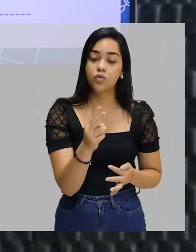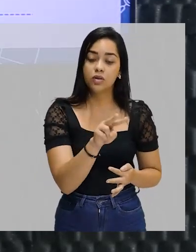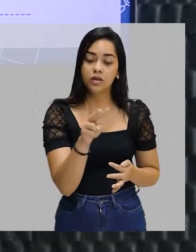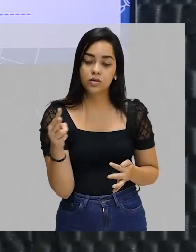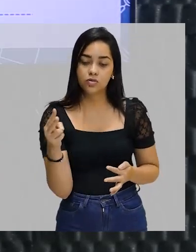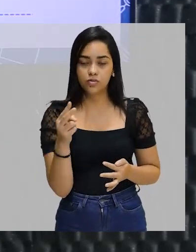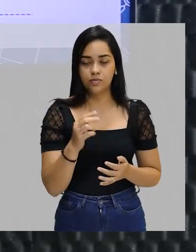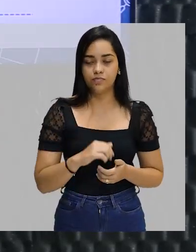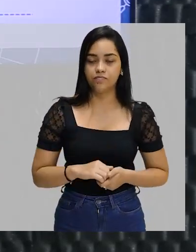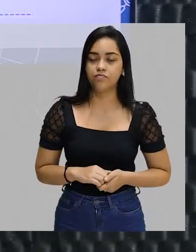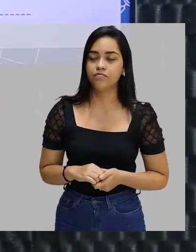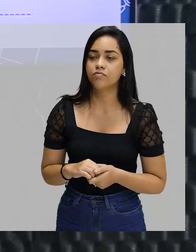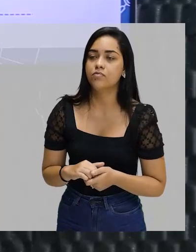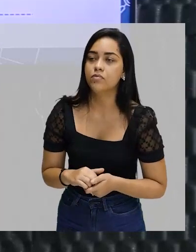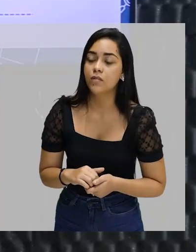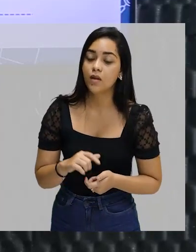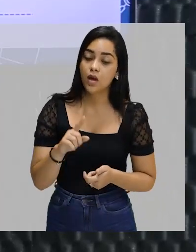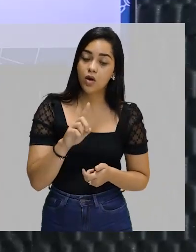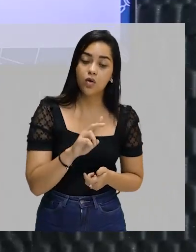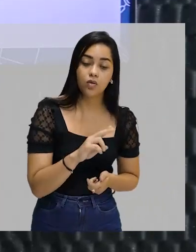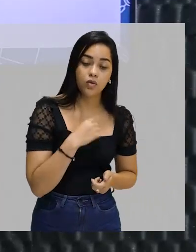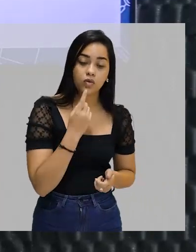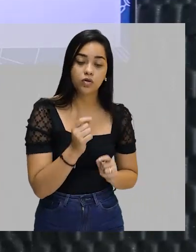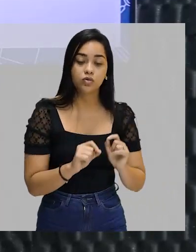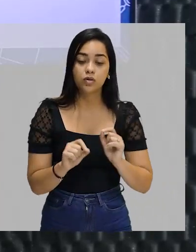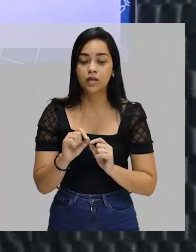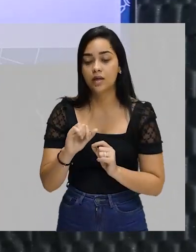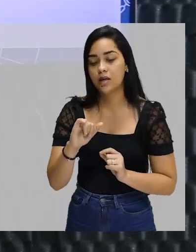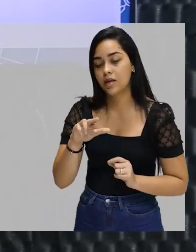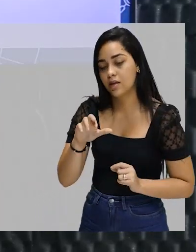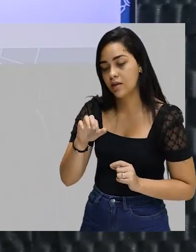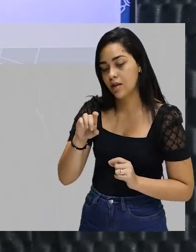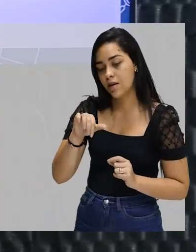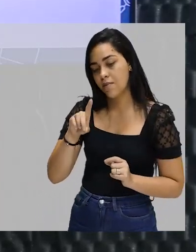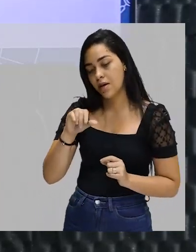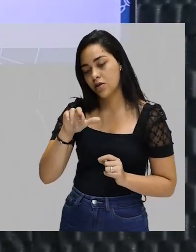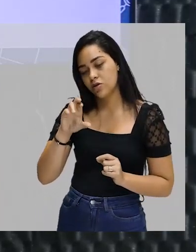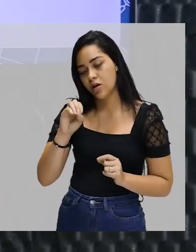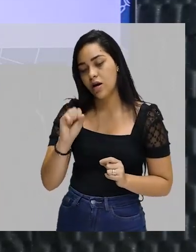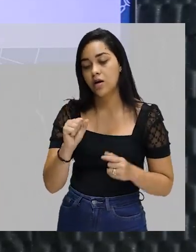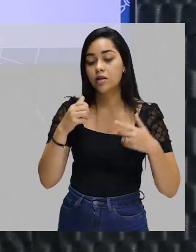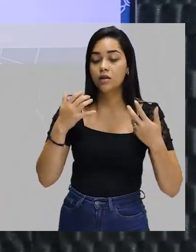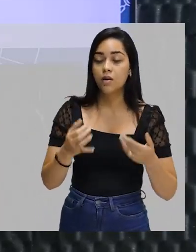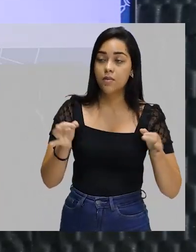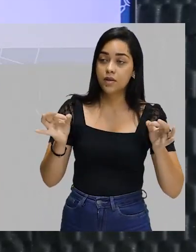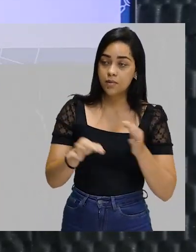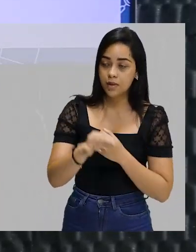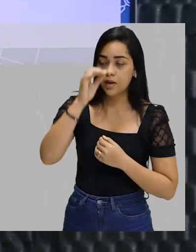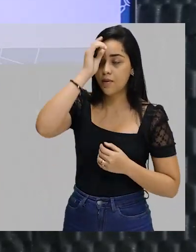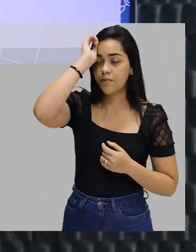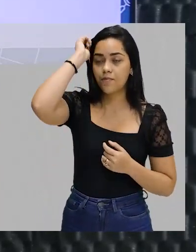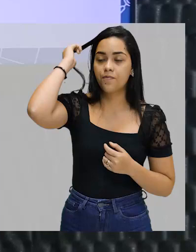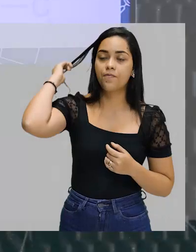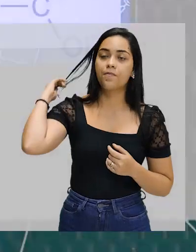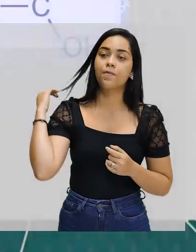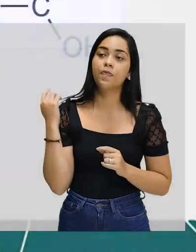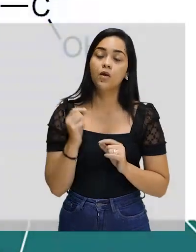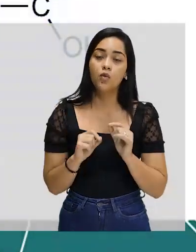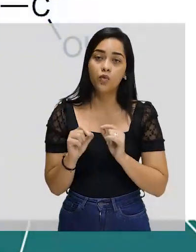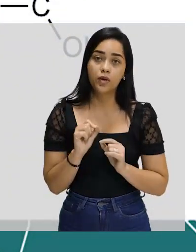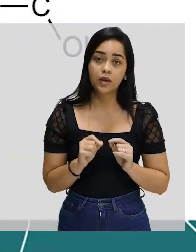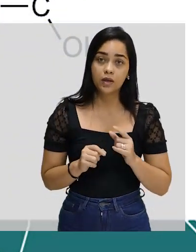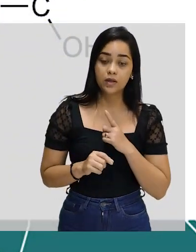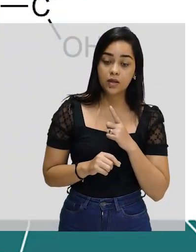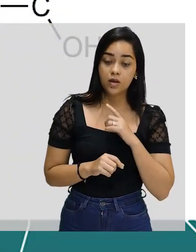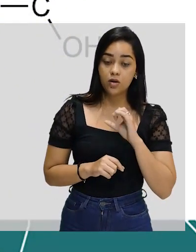ligações duplas, ok? Então, aqui são os nossos intermediários. Por fim, nós vamos ter